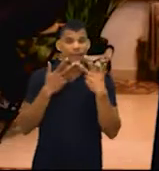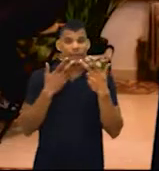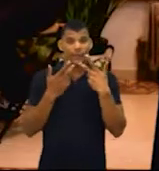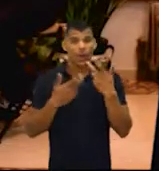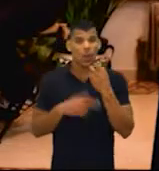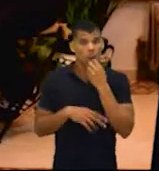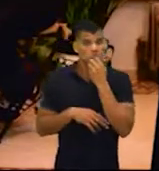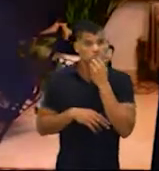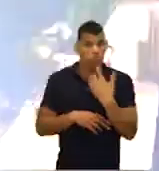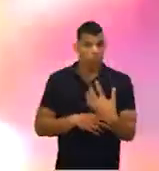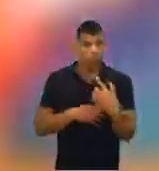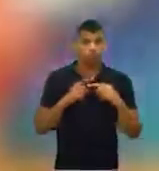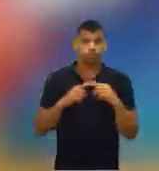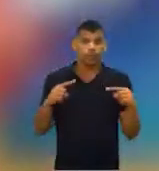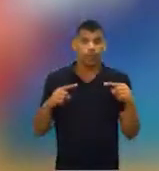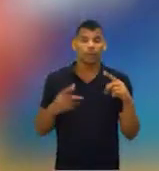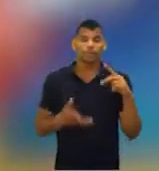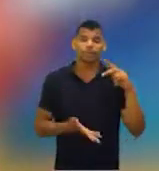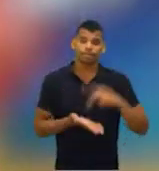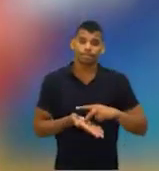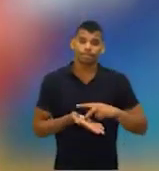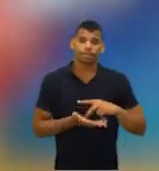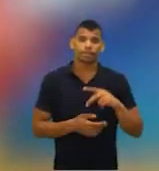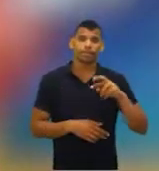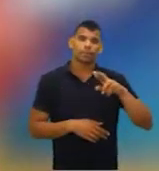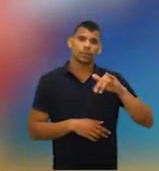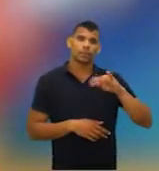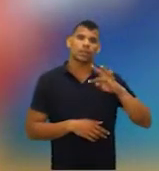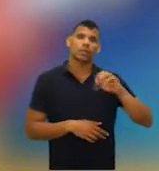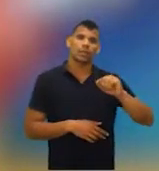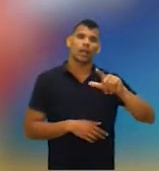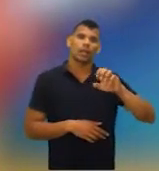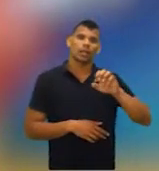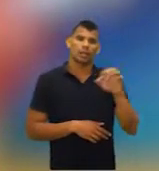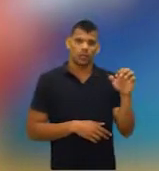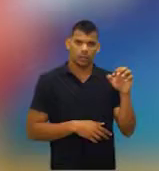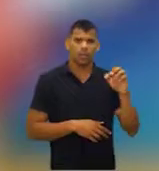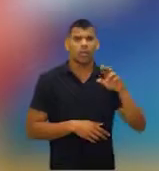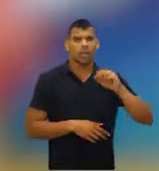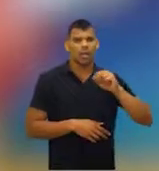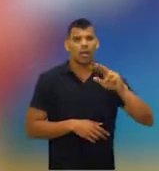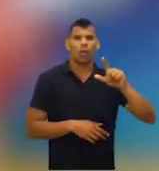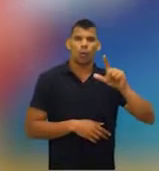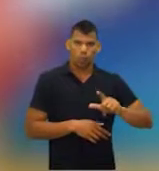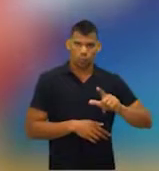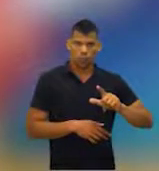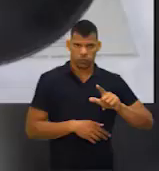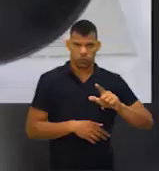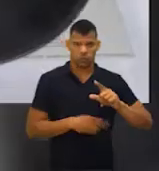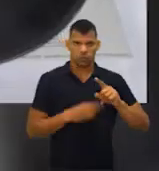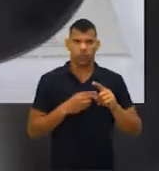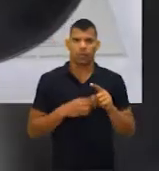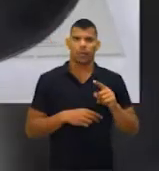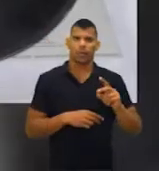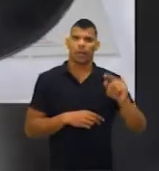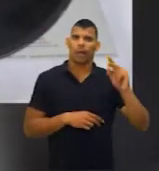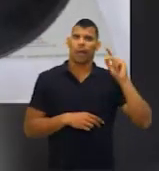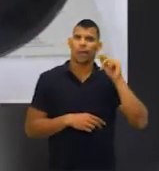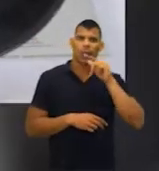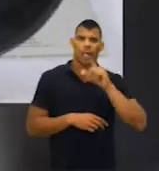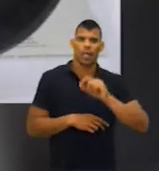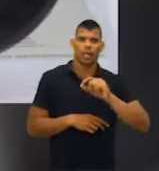pela própria carreira. O disco Olhar Brasileiro, que é o meu primeiro disco, foi muito bem falado pela crítica, mas de uma